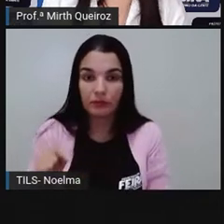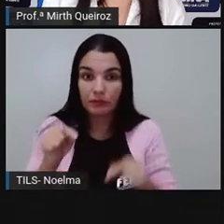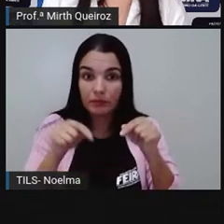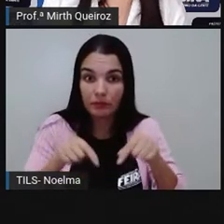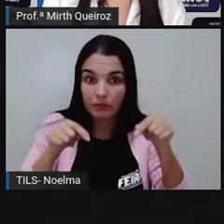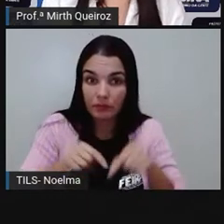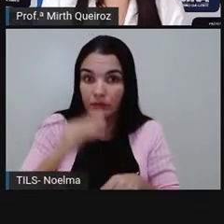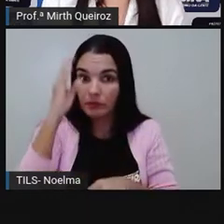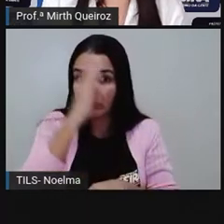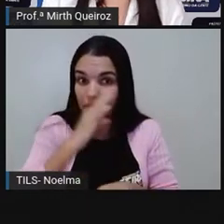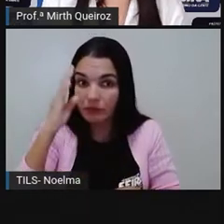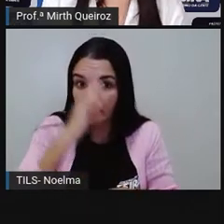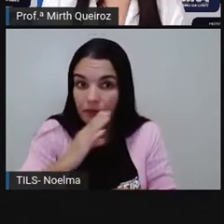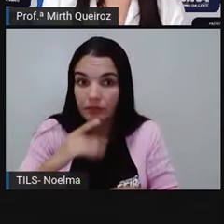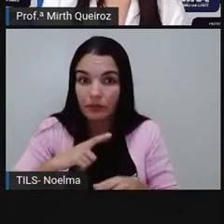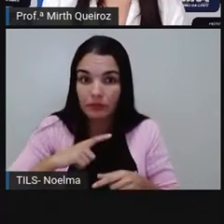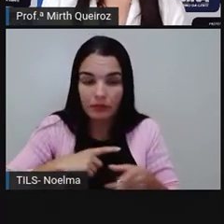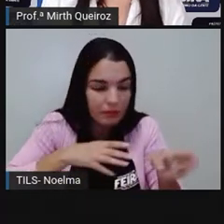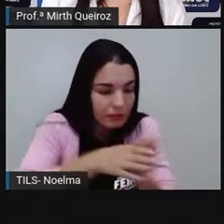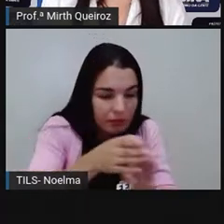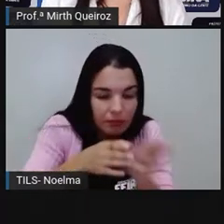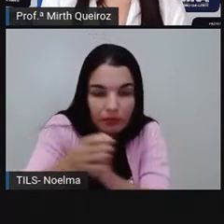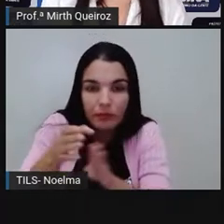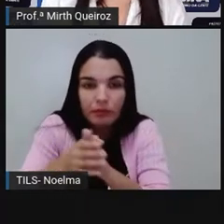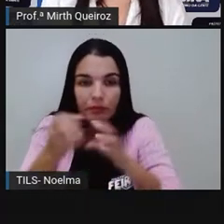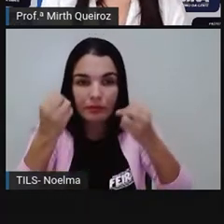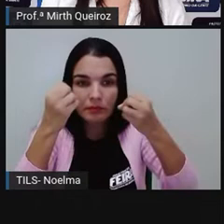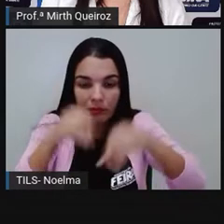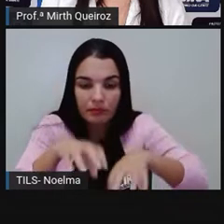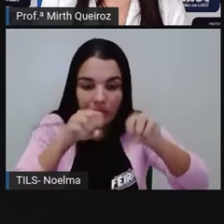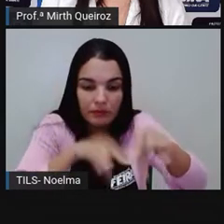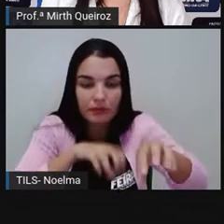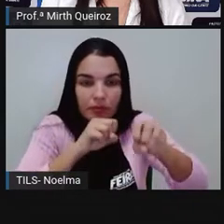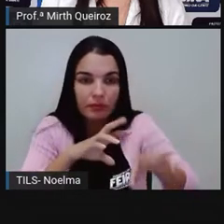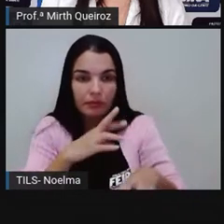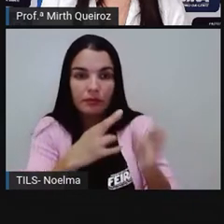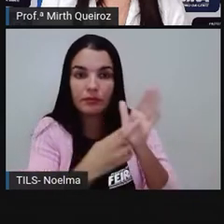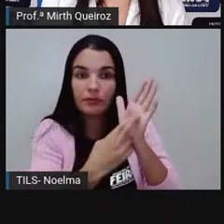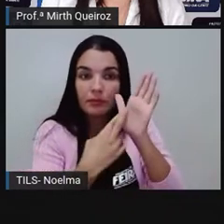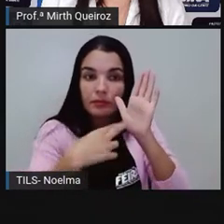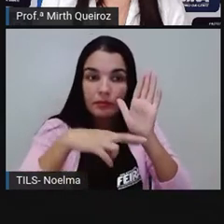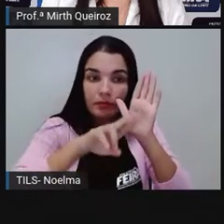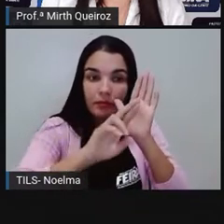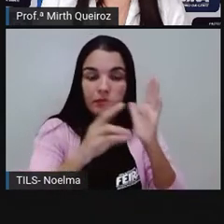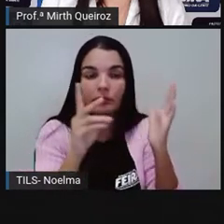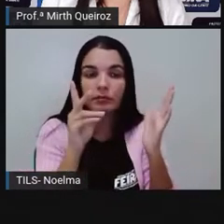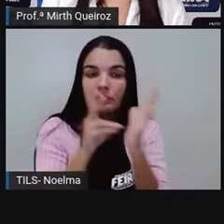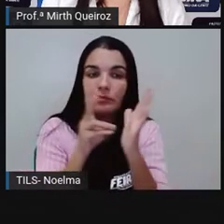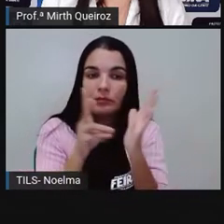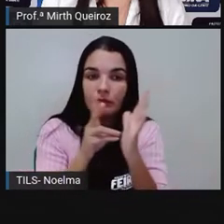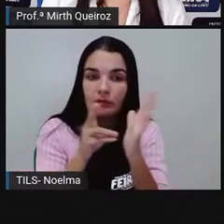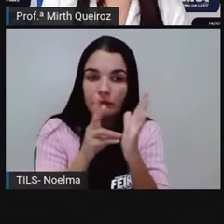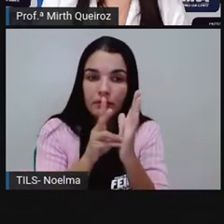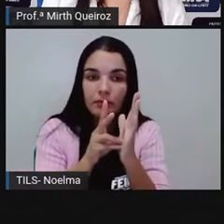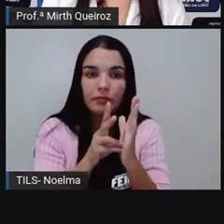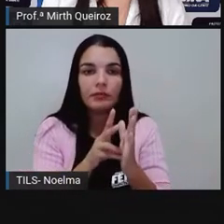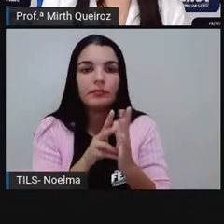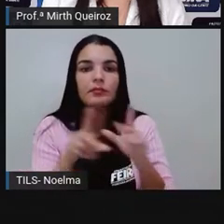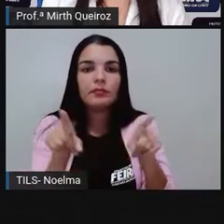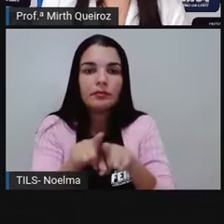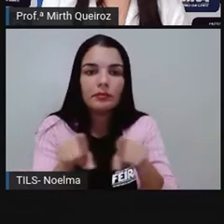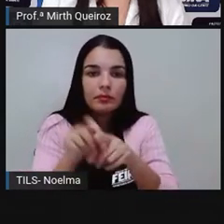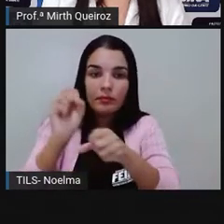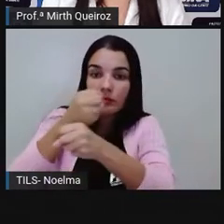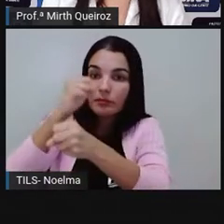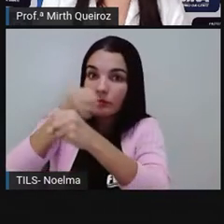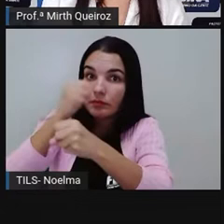né, das populações indígenas. Houve também um dos primeiros grandes feitos, que foi a